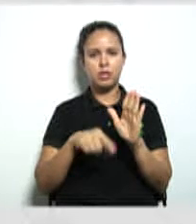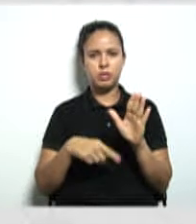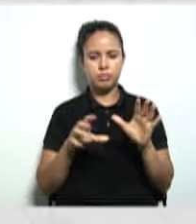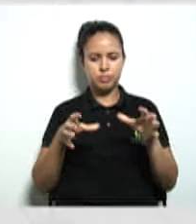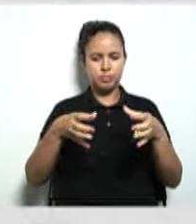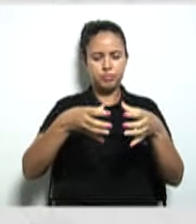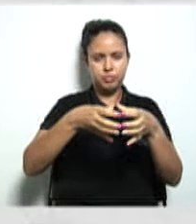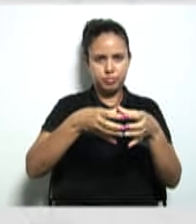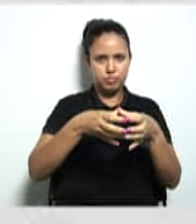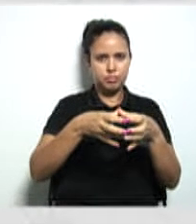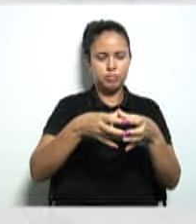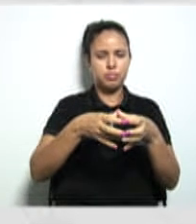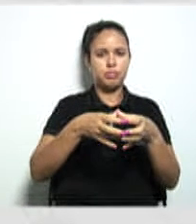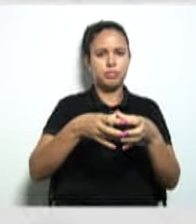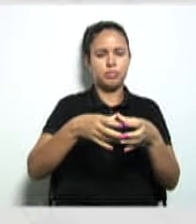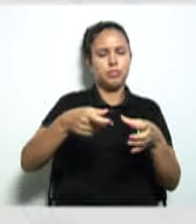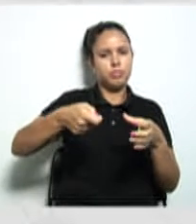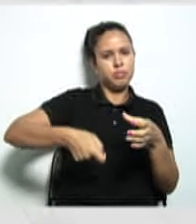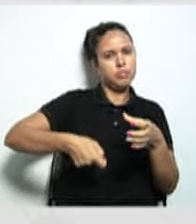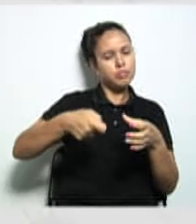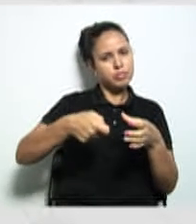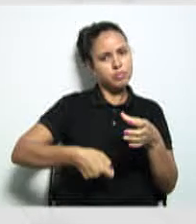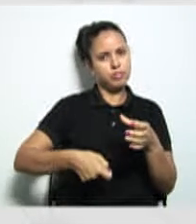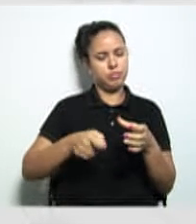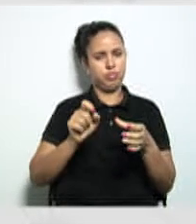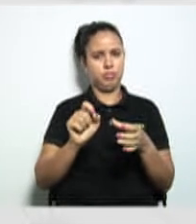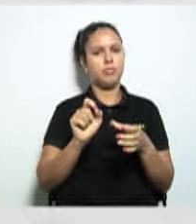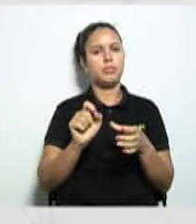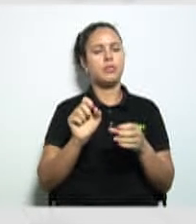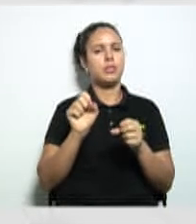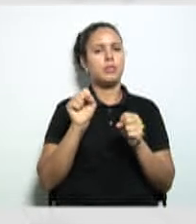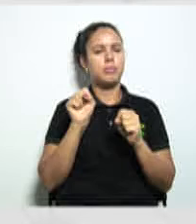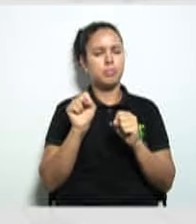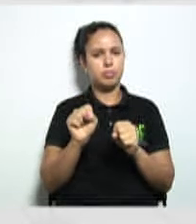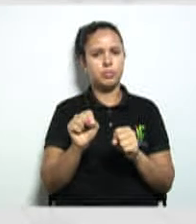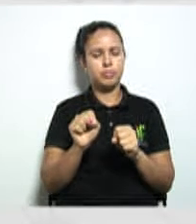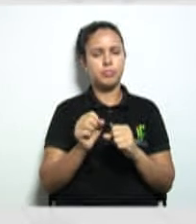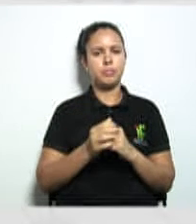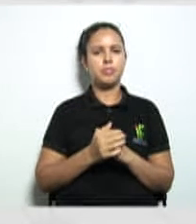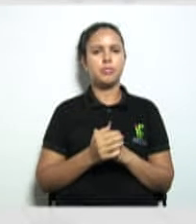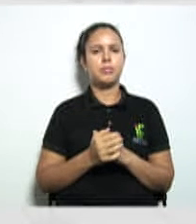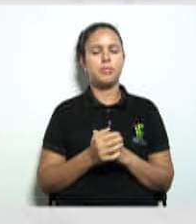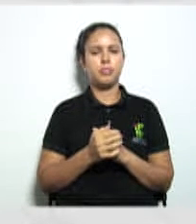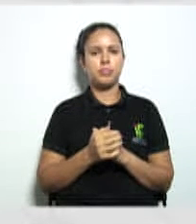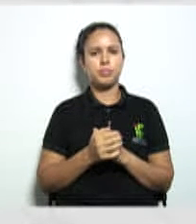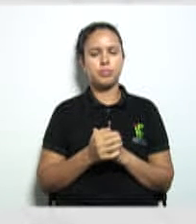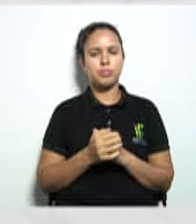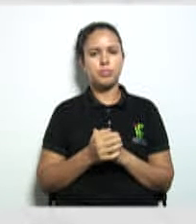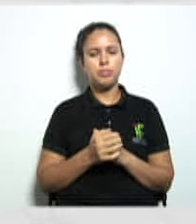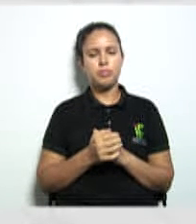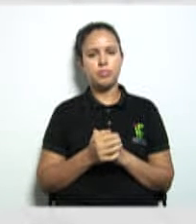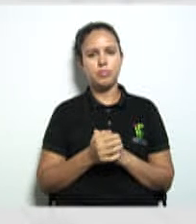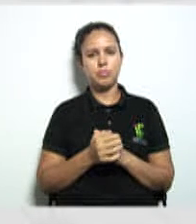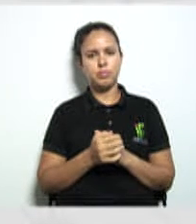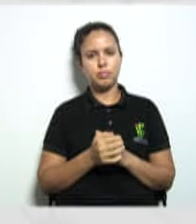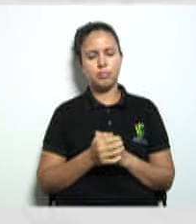de elementos doutrinários, por invocarem pureza e justiça,